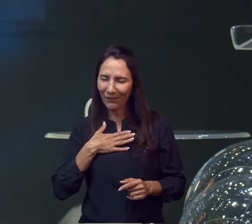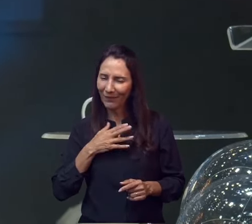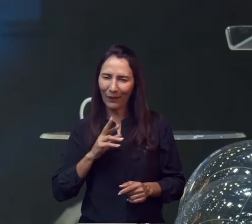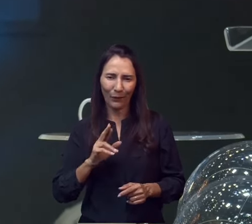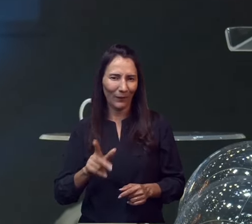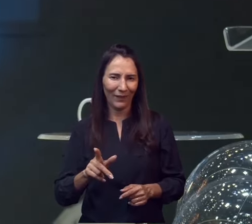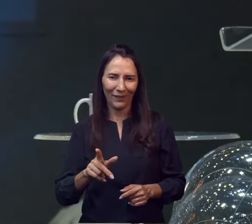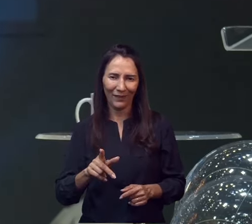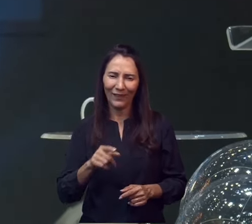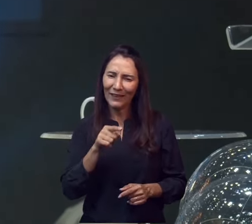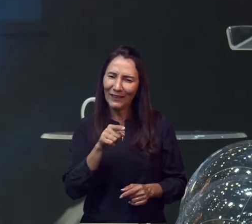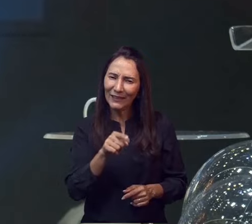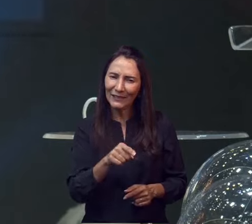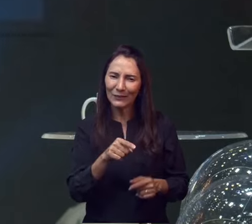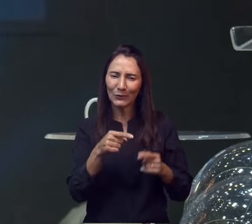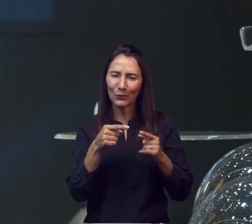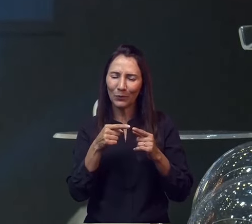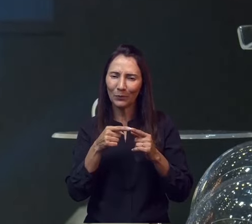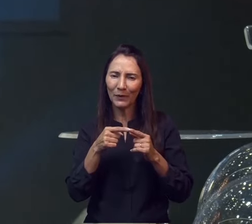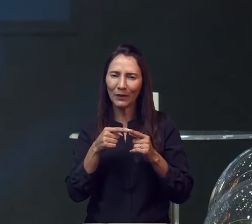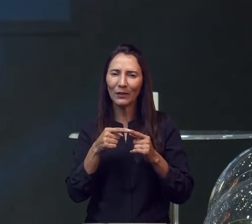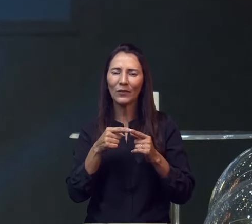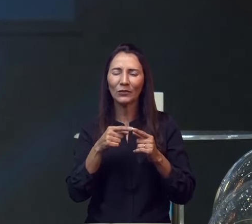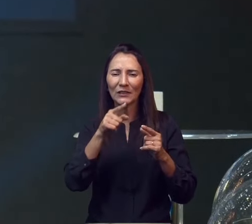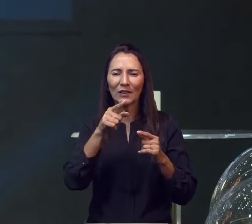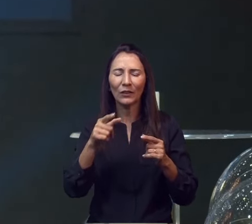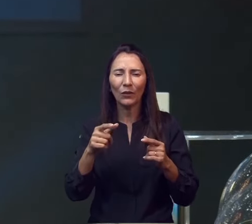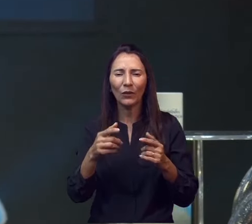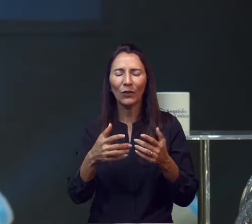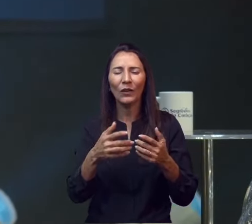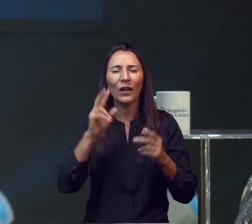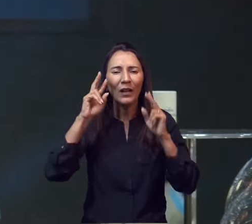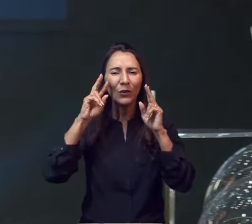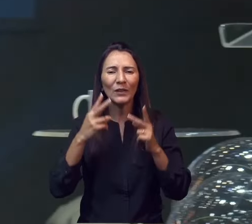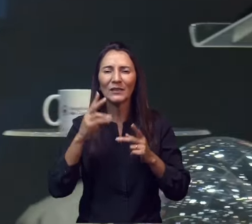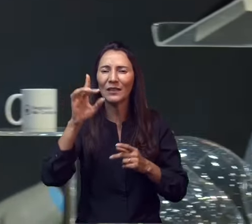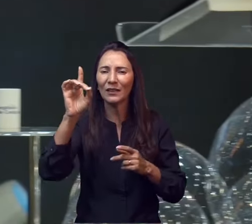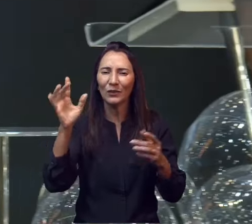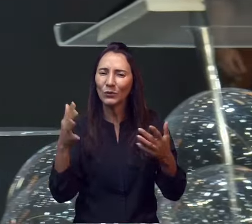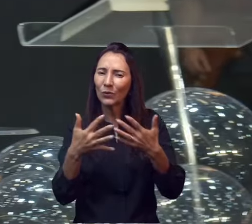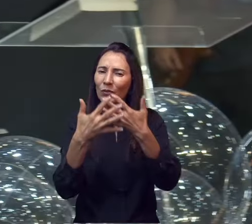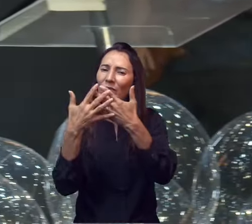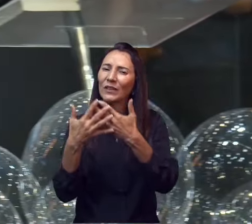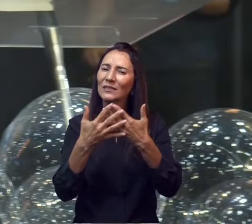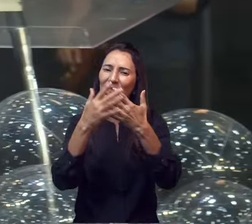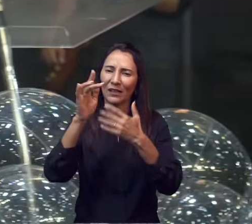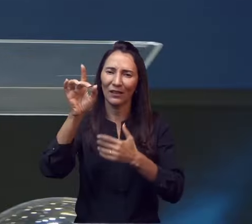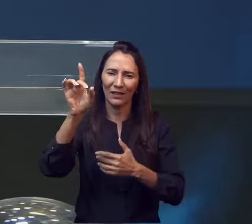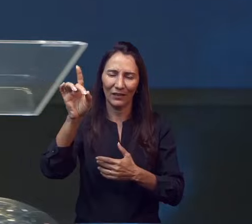tem a ver com a confissão diante de Deus pode chegar aqui